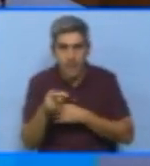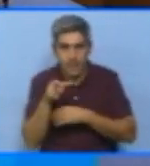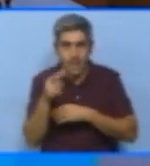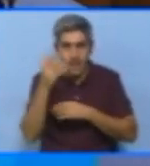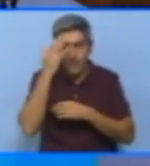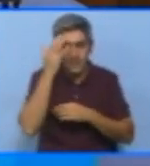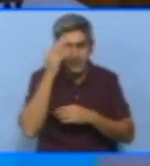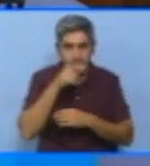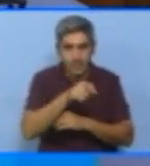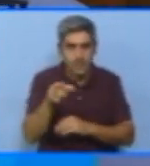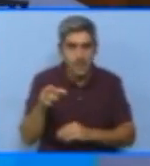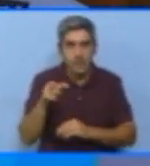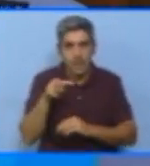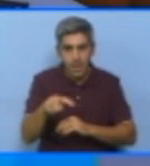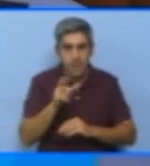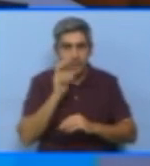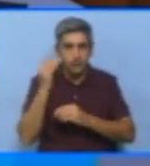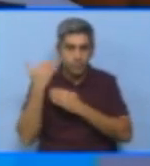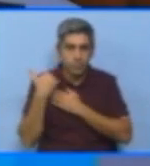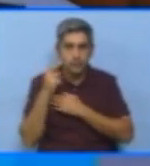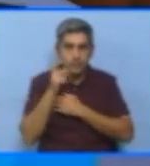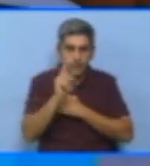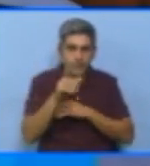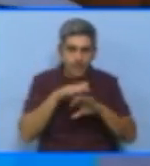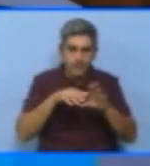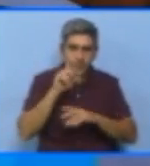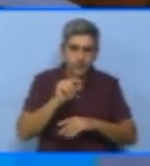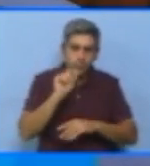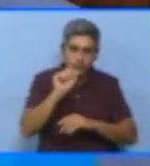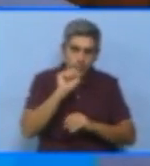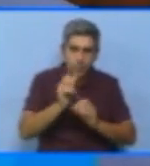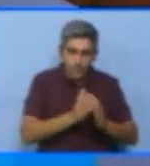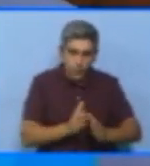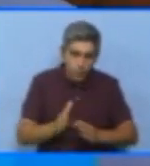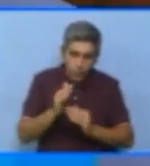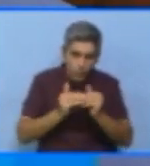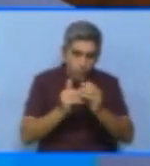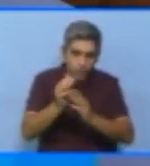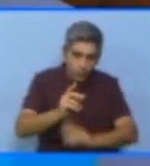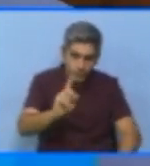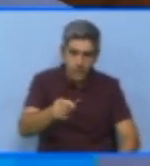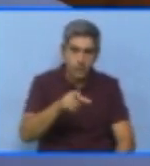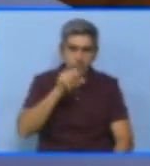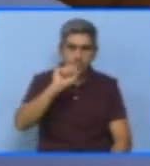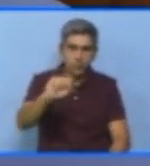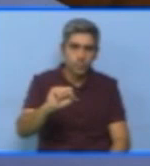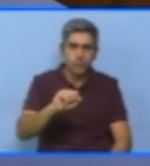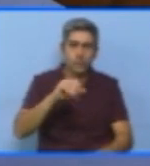nessa capacidade, é nessa responsabilidade que tu tens de fazer também um bocadinho o teu percurso. Fazer a